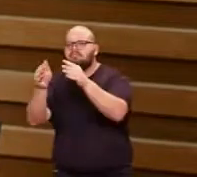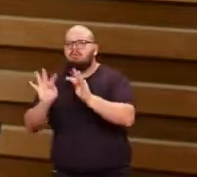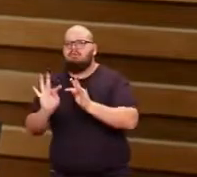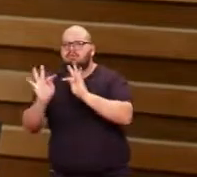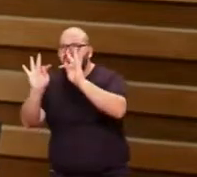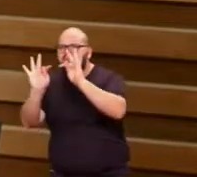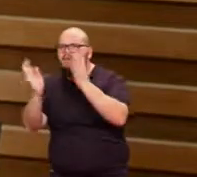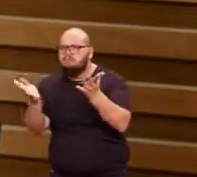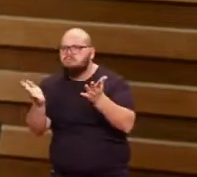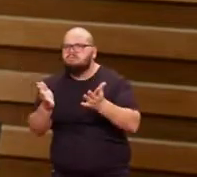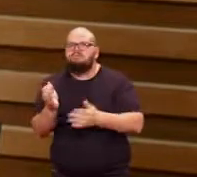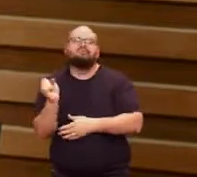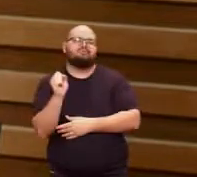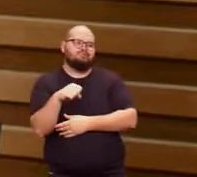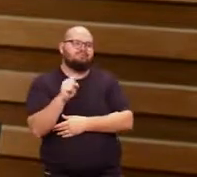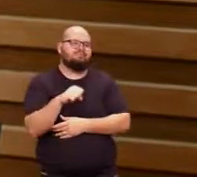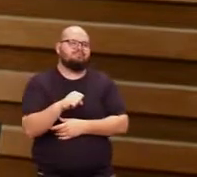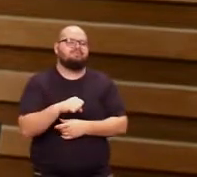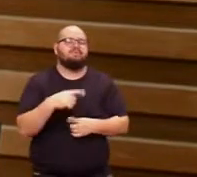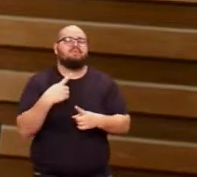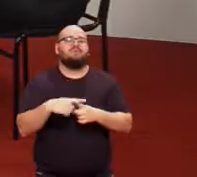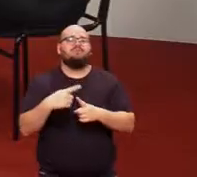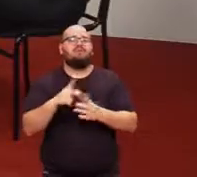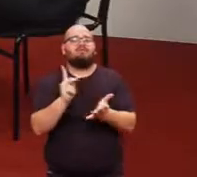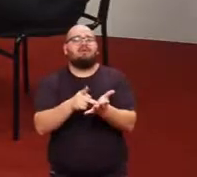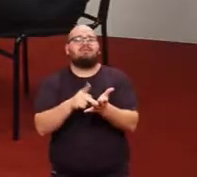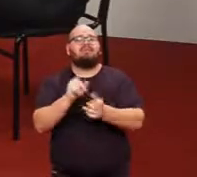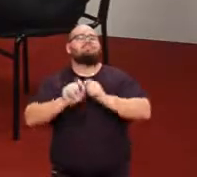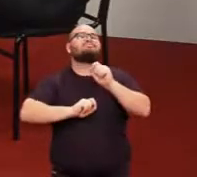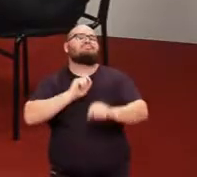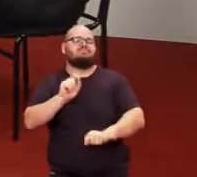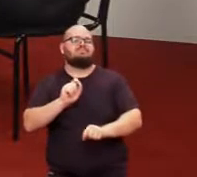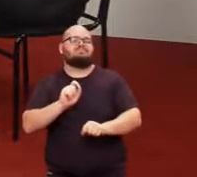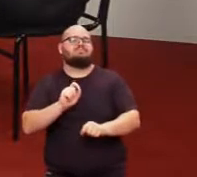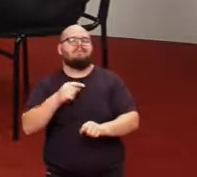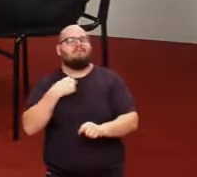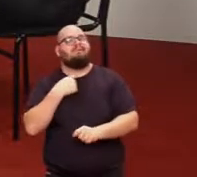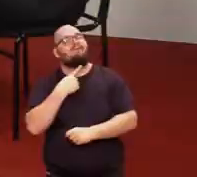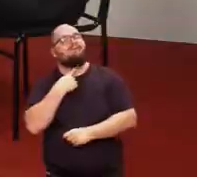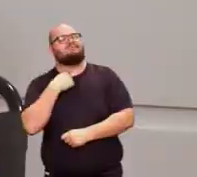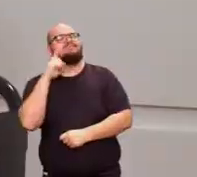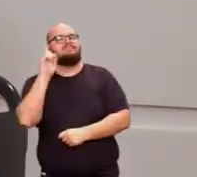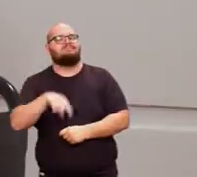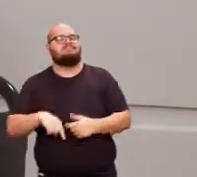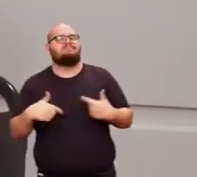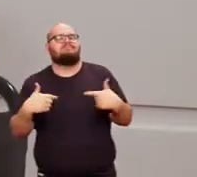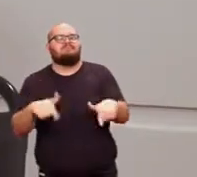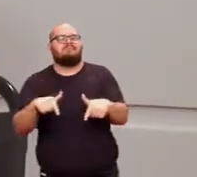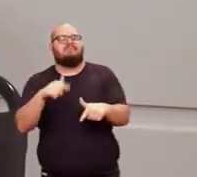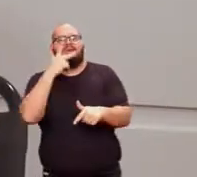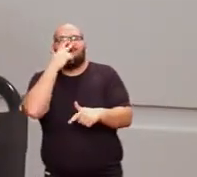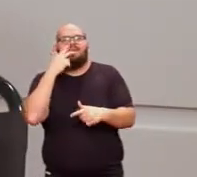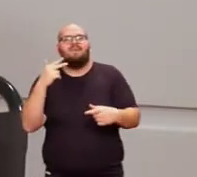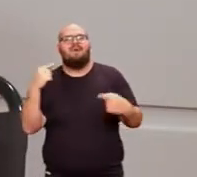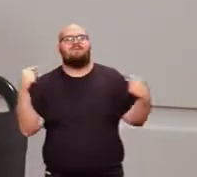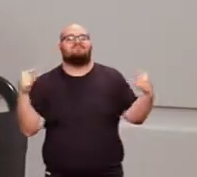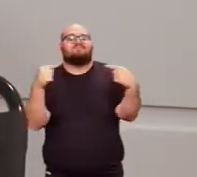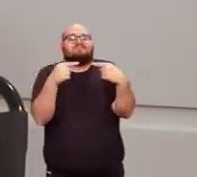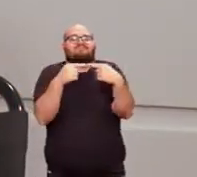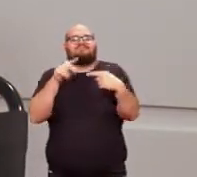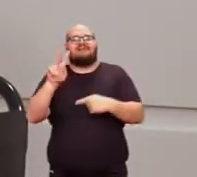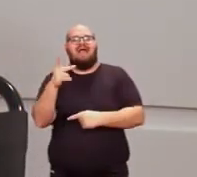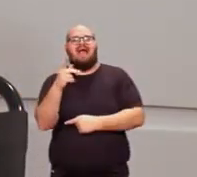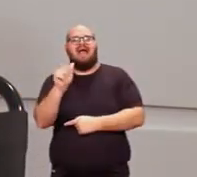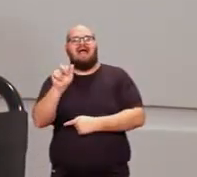determinado aspecto. Sim. Sim, porque na verdade o que a gente gostaria de trabalhar com isso, o nosso desejo é sempre buscar uma